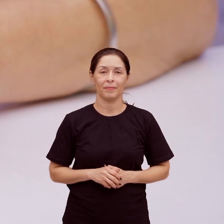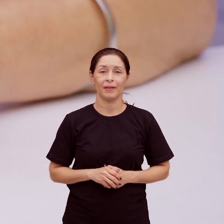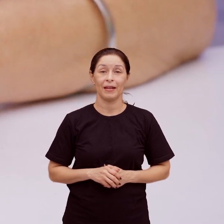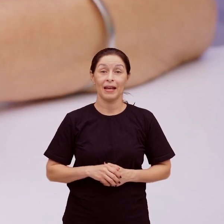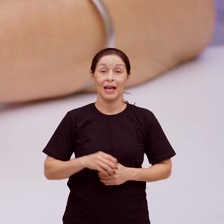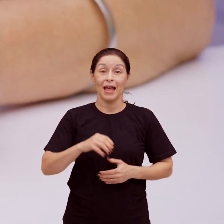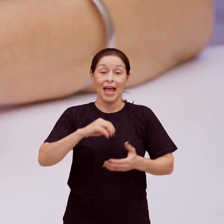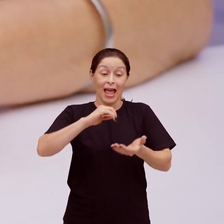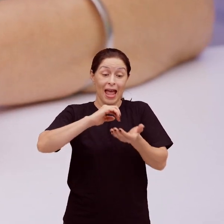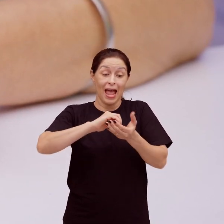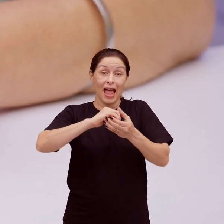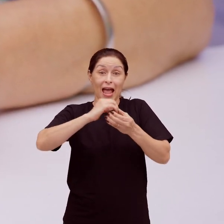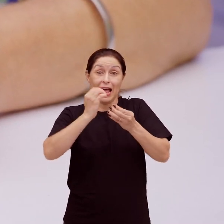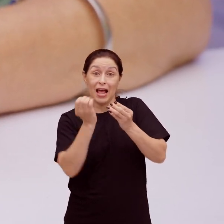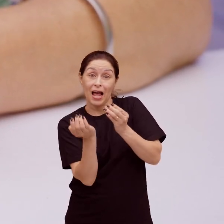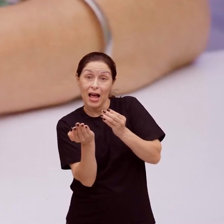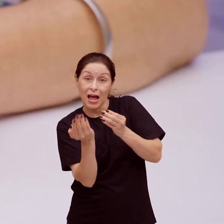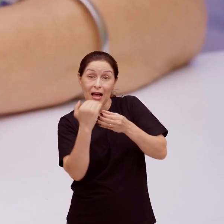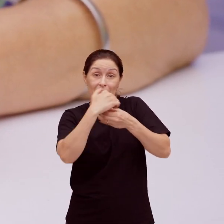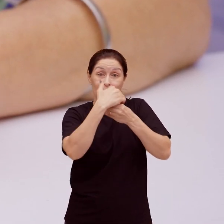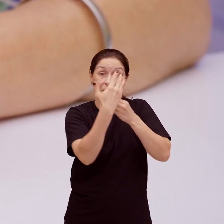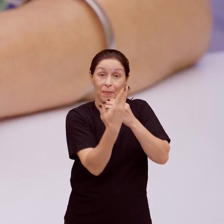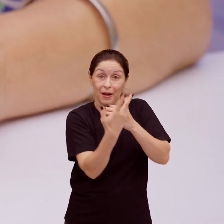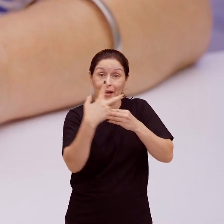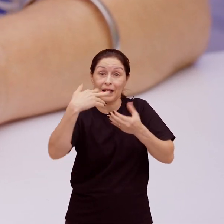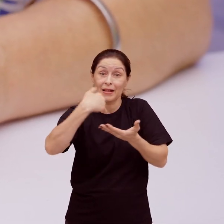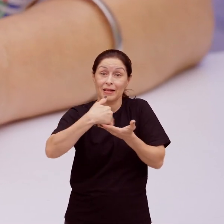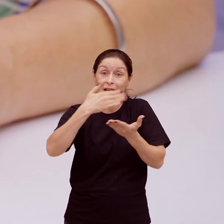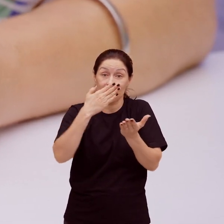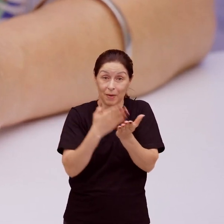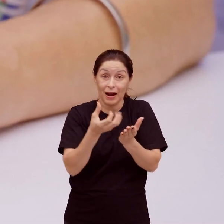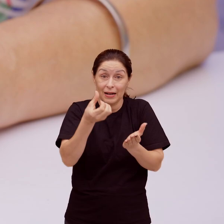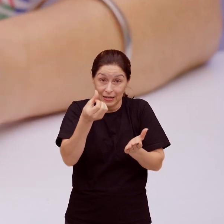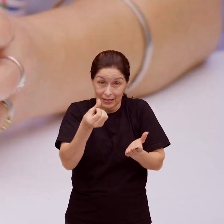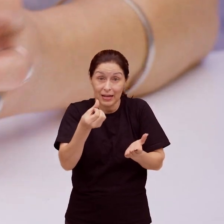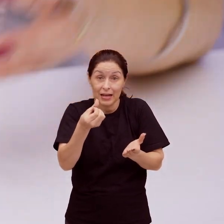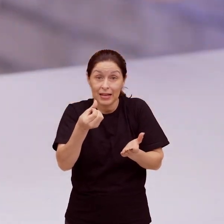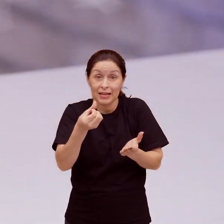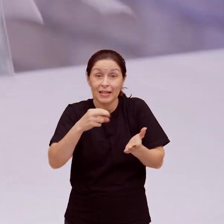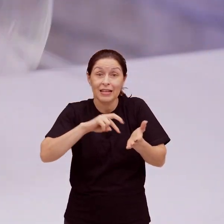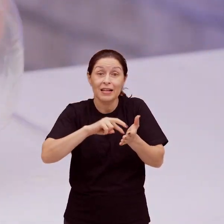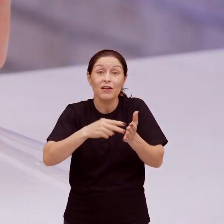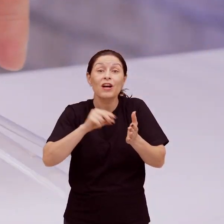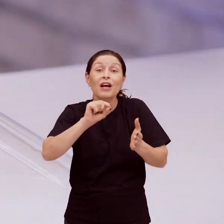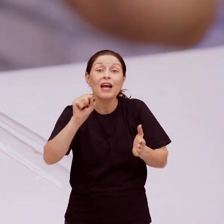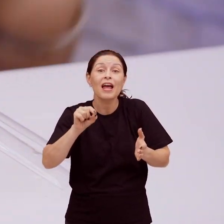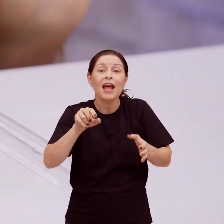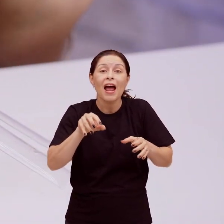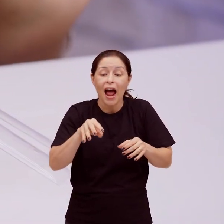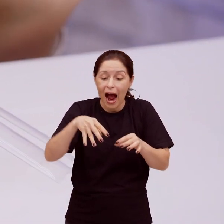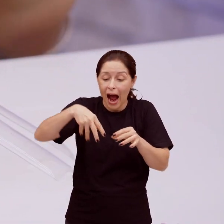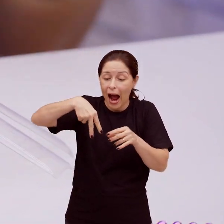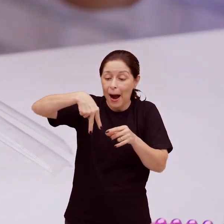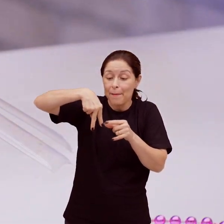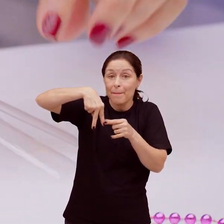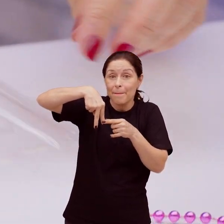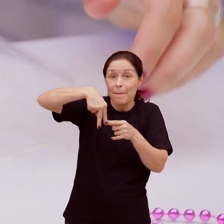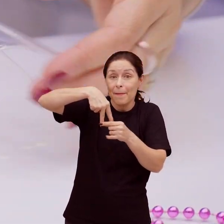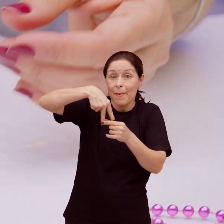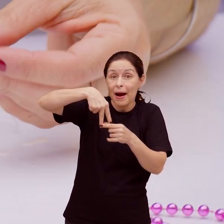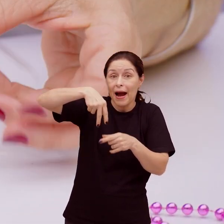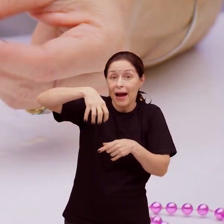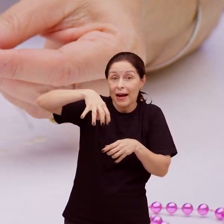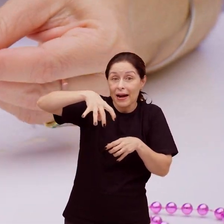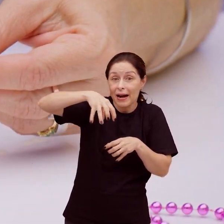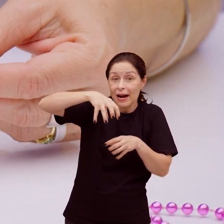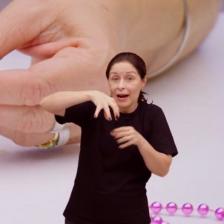São as perninhas da nossa aranha do papai. Pronto. A gente fez assim. Mas para